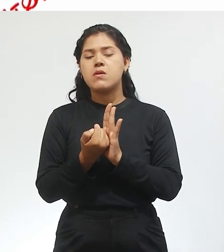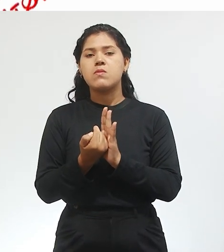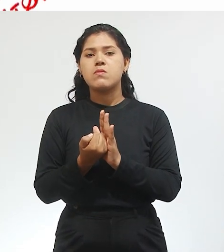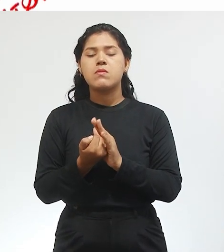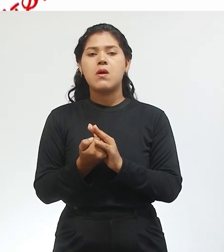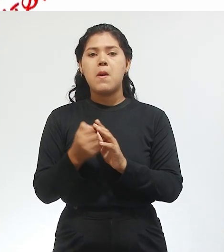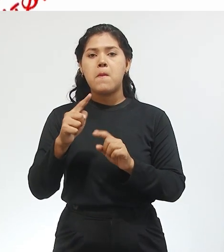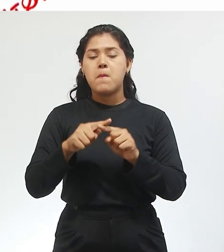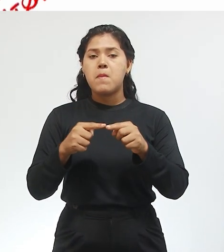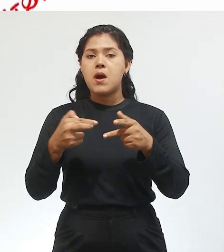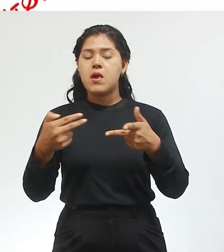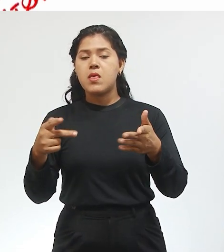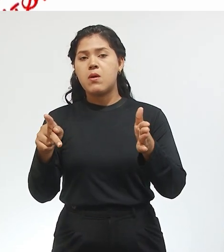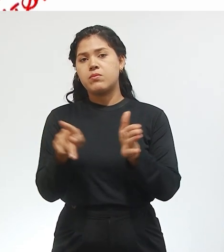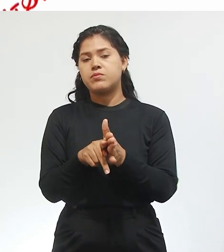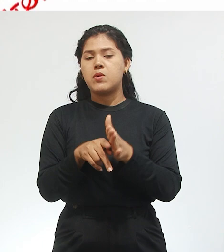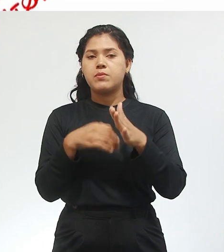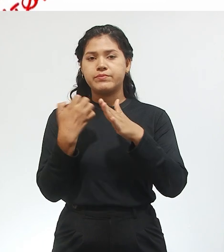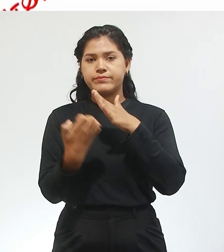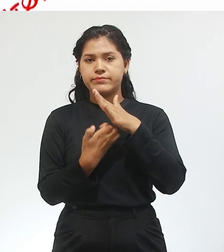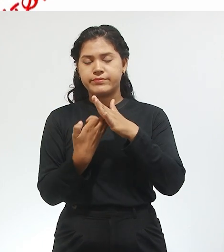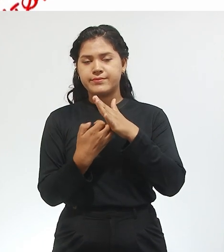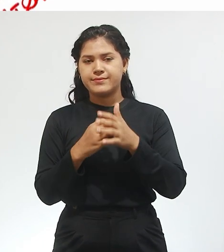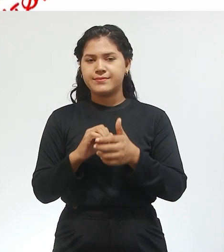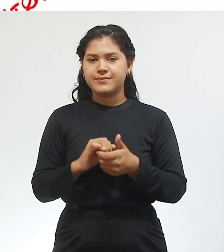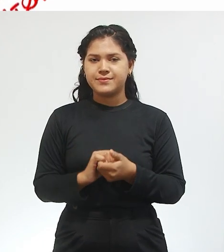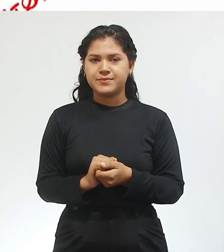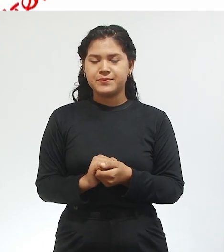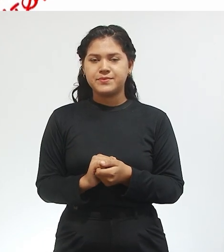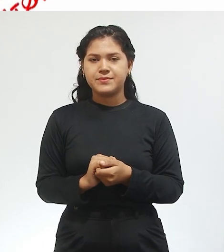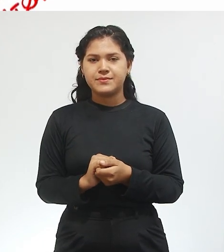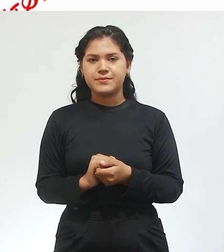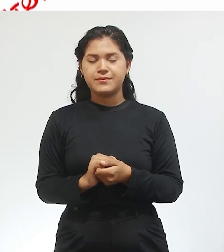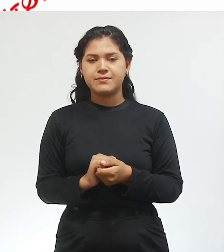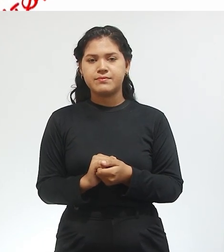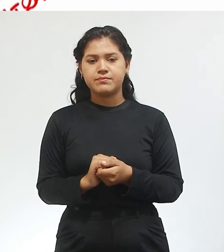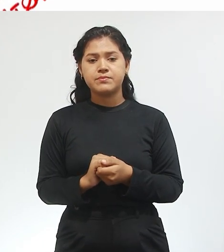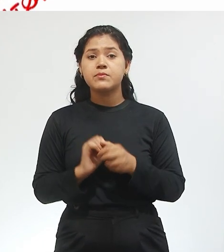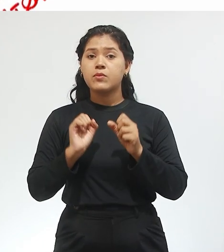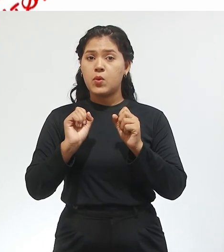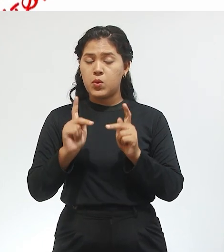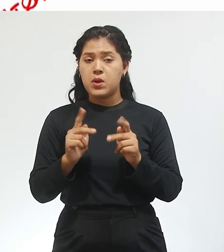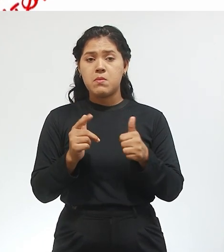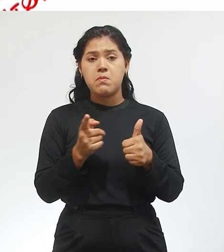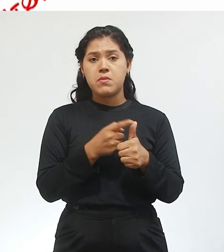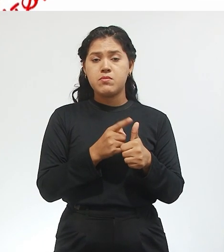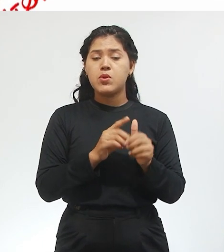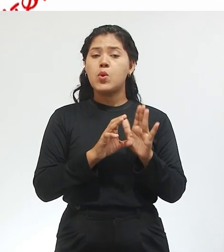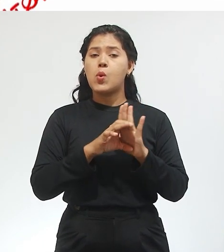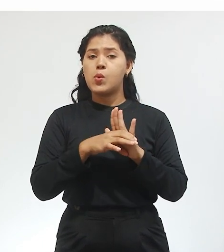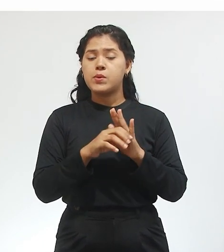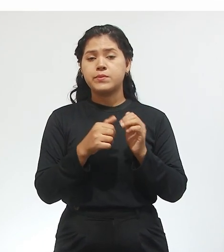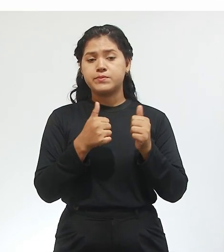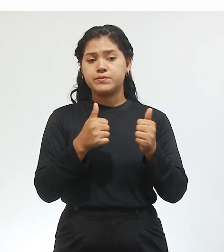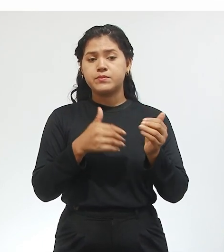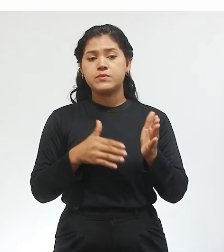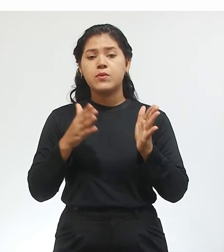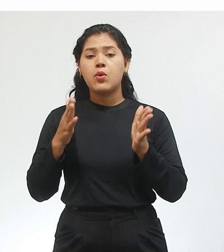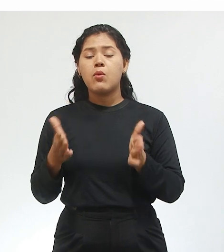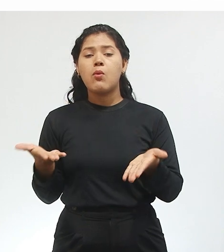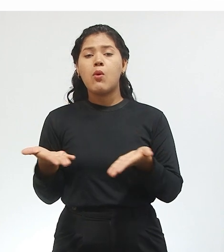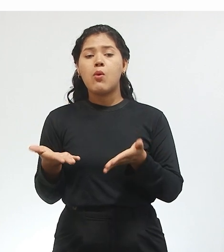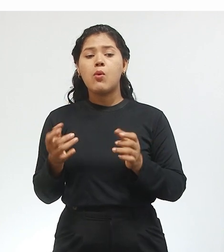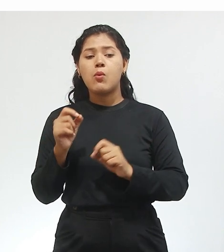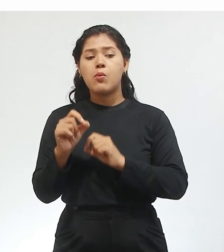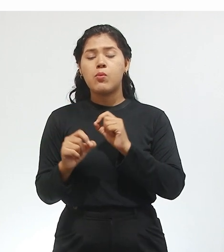o patrimônio líquido da organização. Ok, vimos aqui o conceito, agora